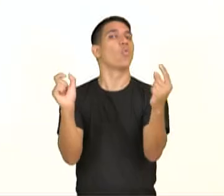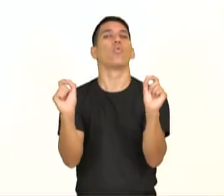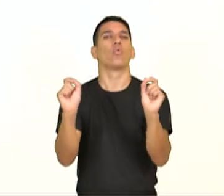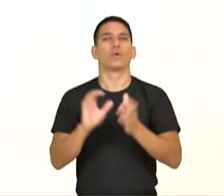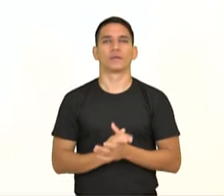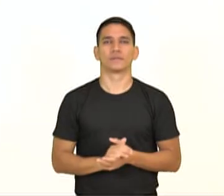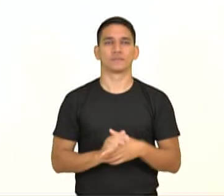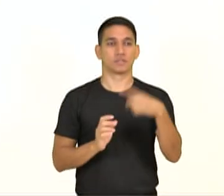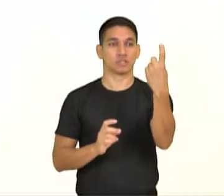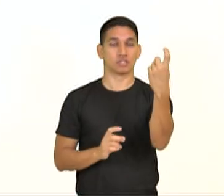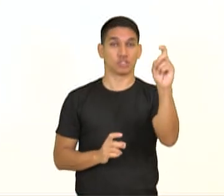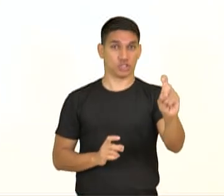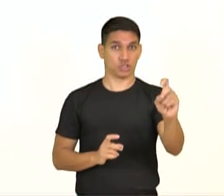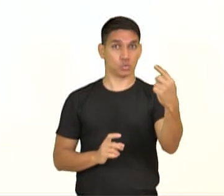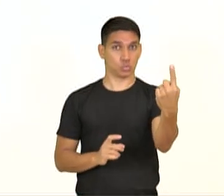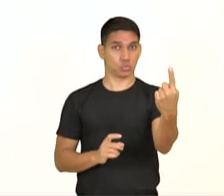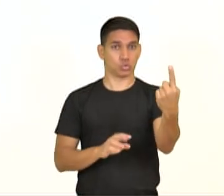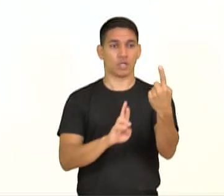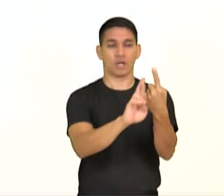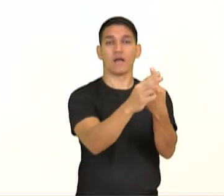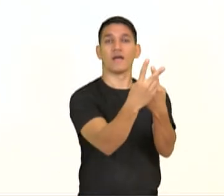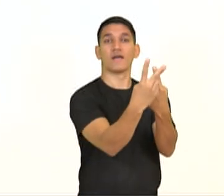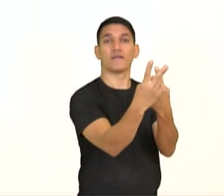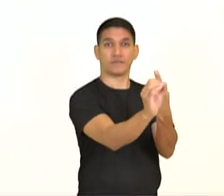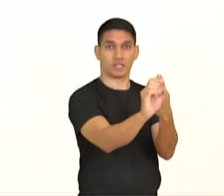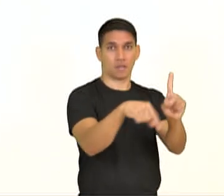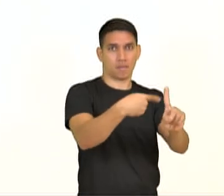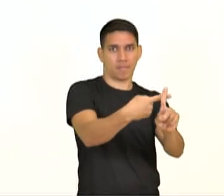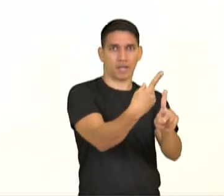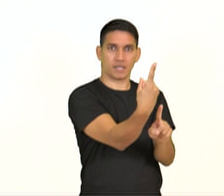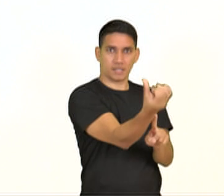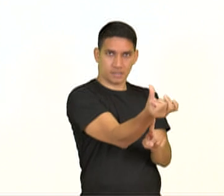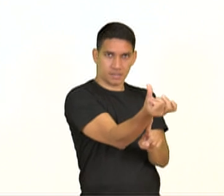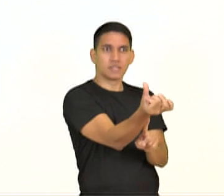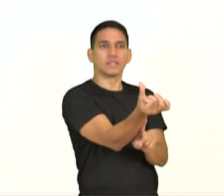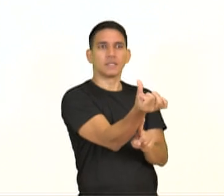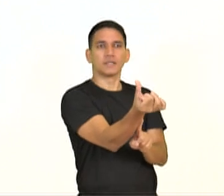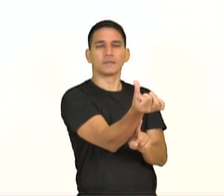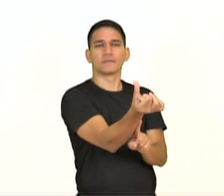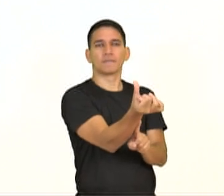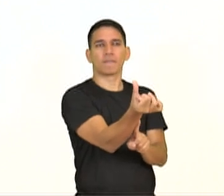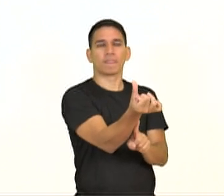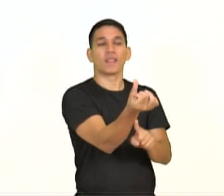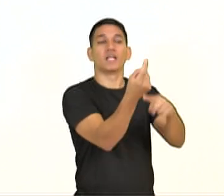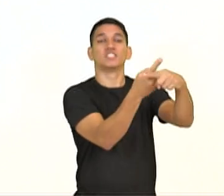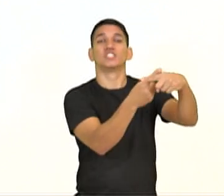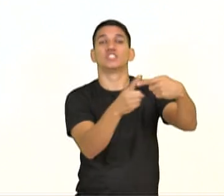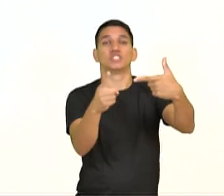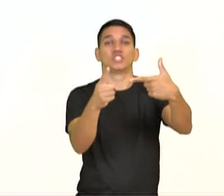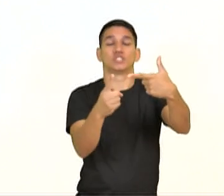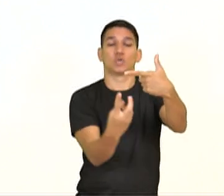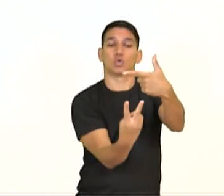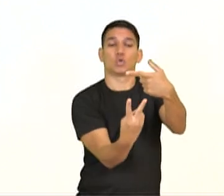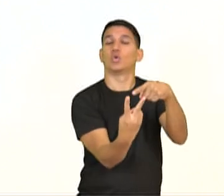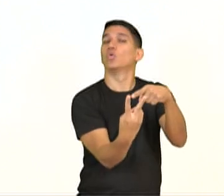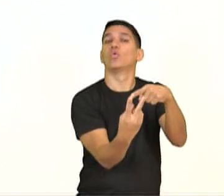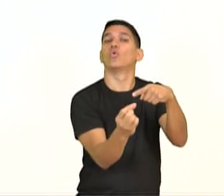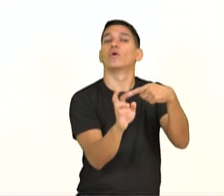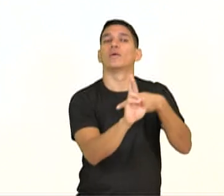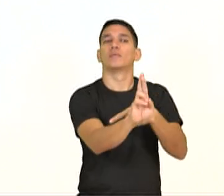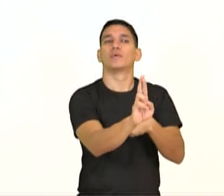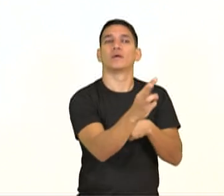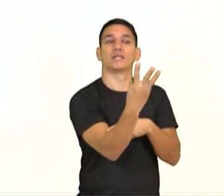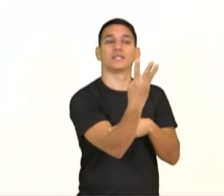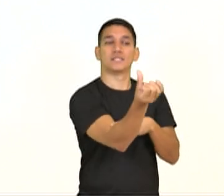lá 20 mais 16, vamos utilizar para o sinalzinho de mais, divididos por 2. Então, nós temos